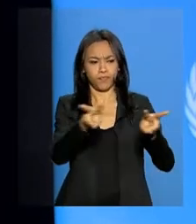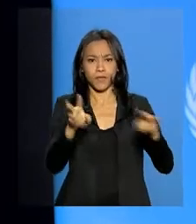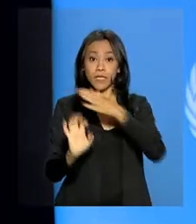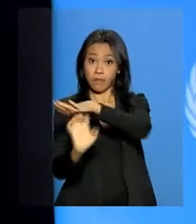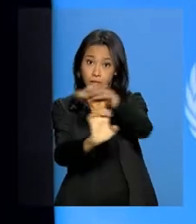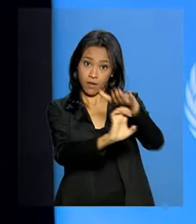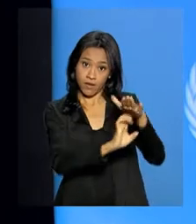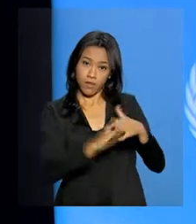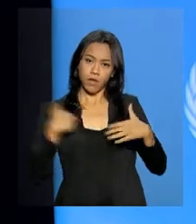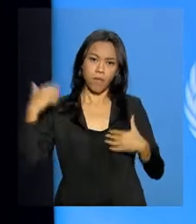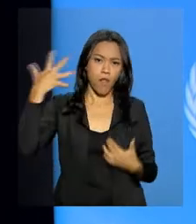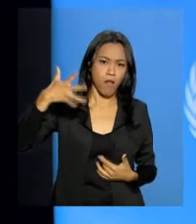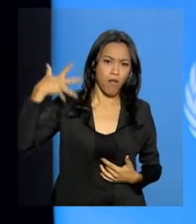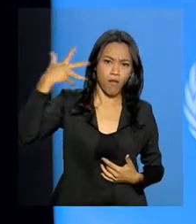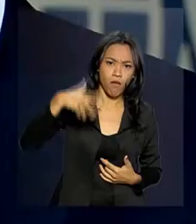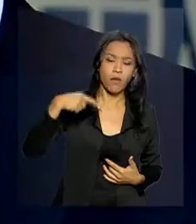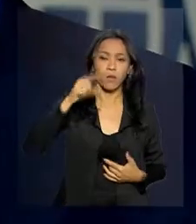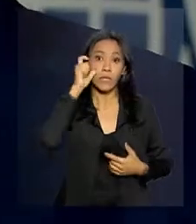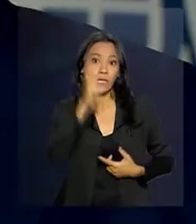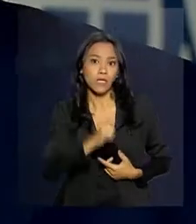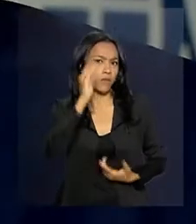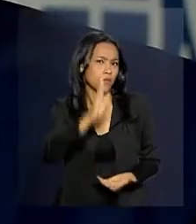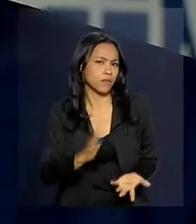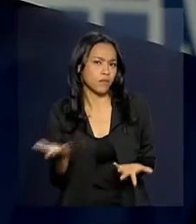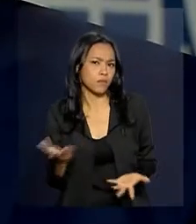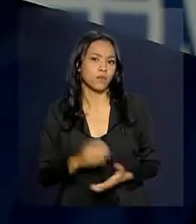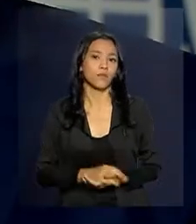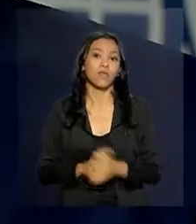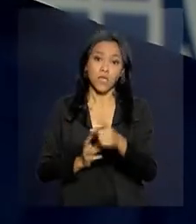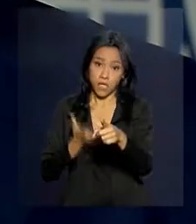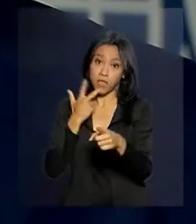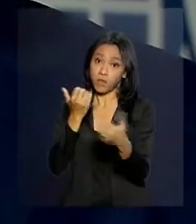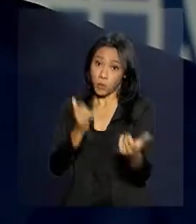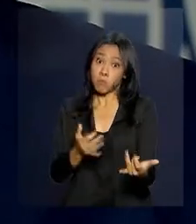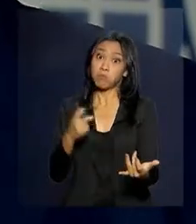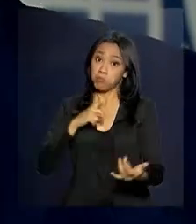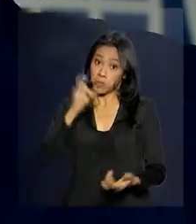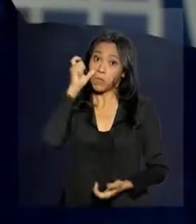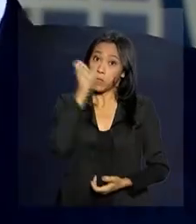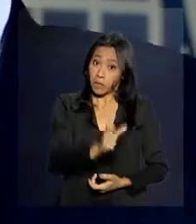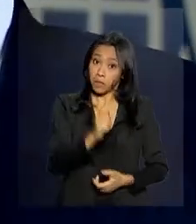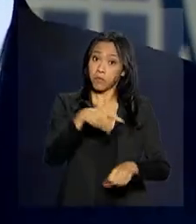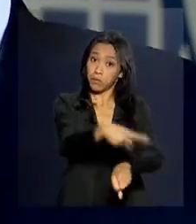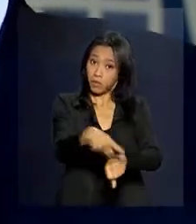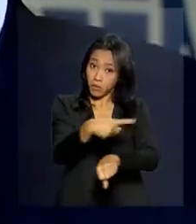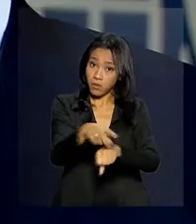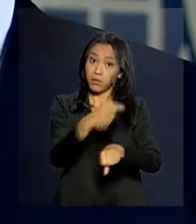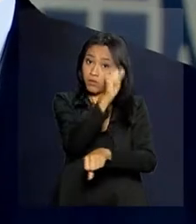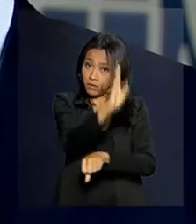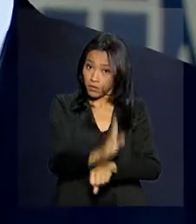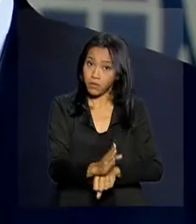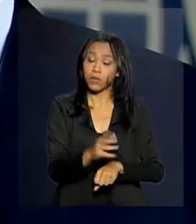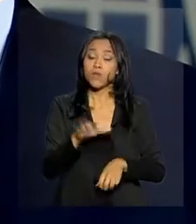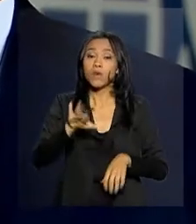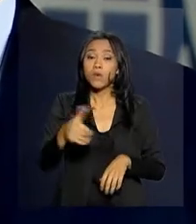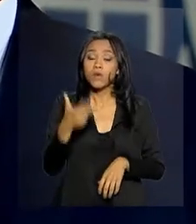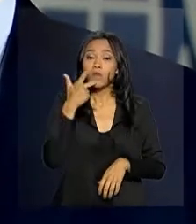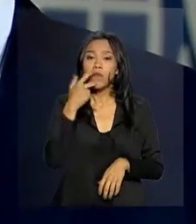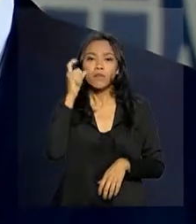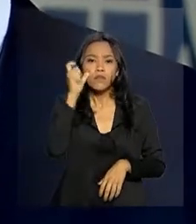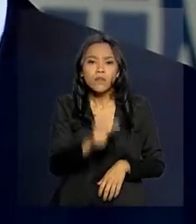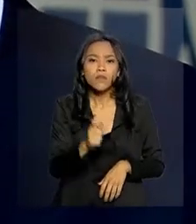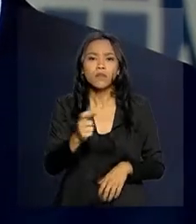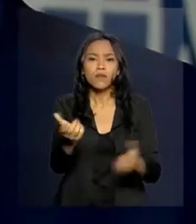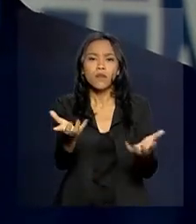aos investimentos no brasil o interesse muito grande pelo país você sabe quando eu digo pelo país significa por